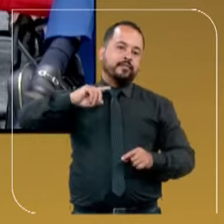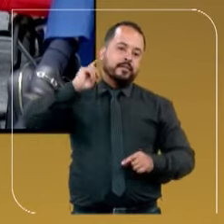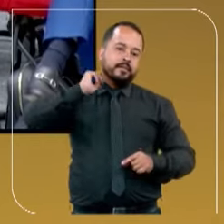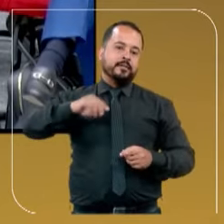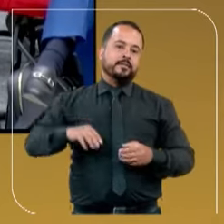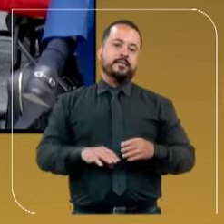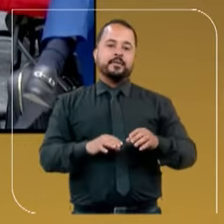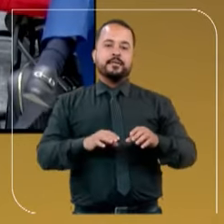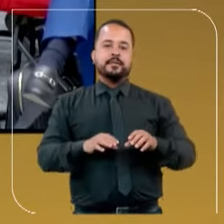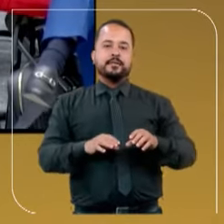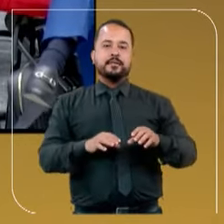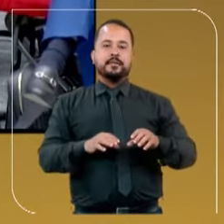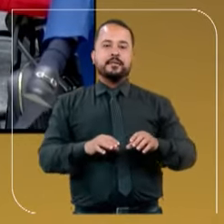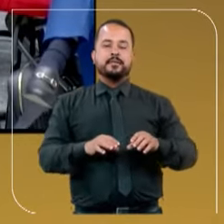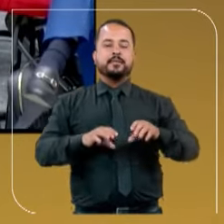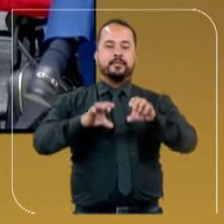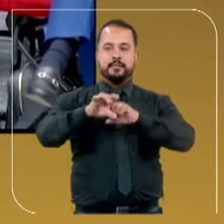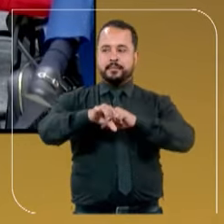diploma